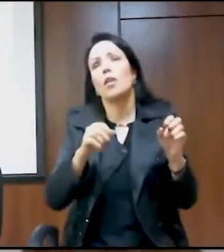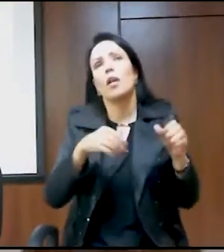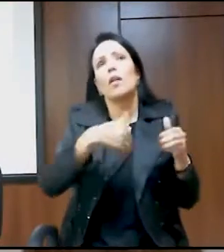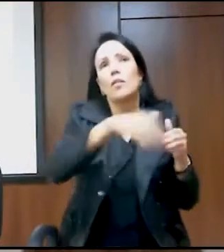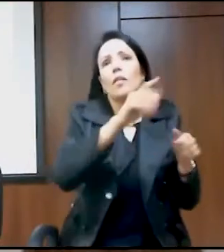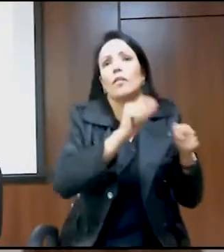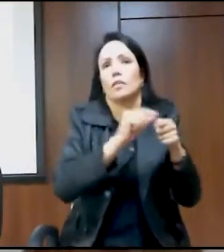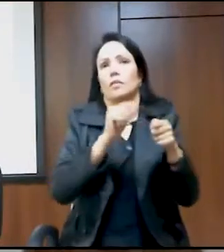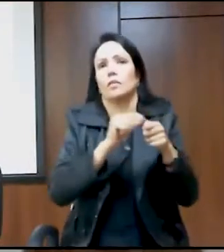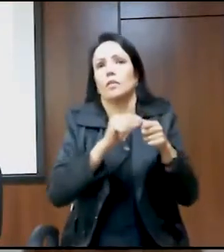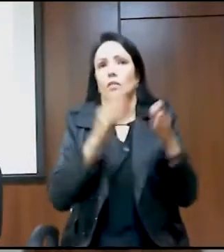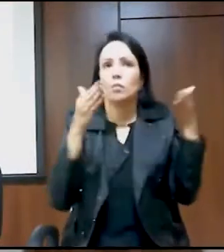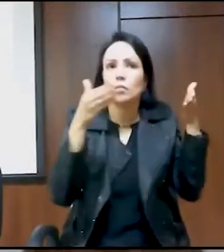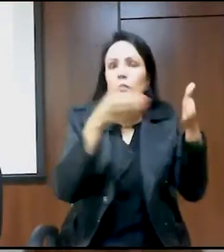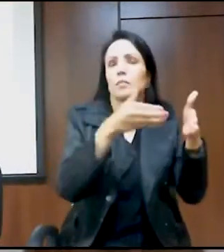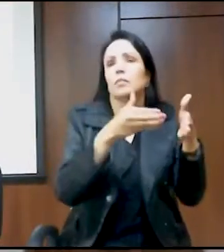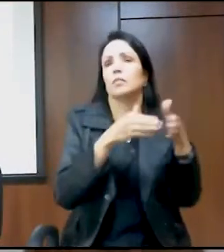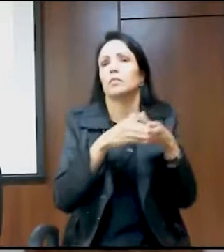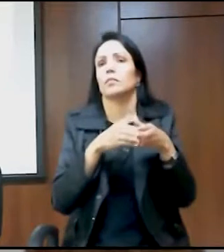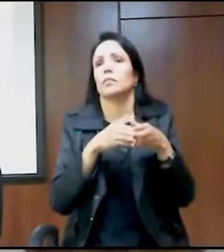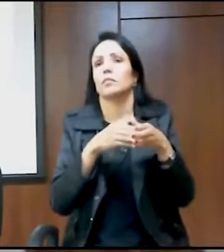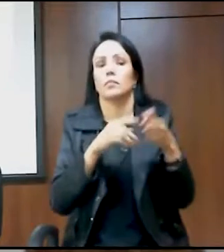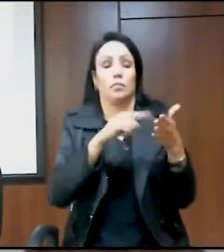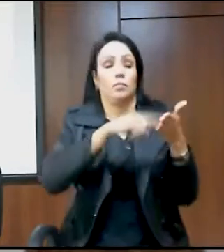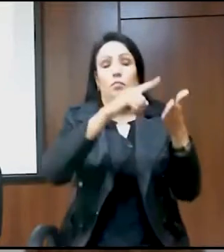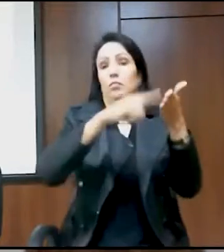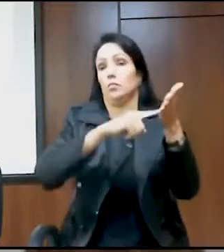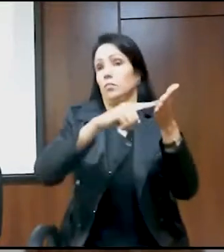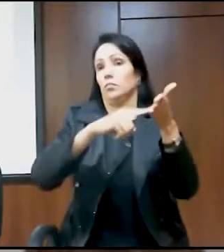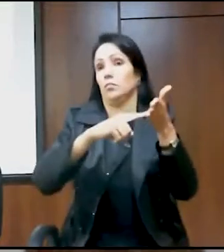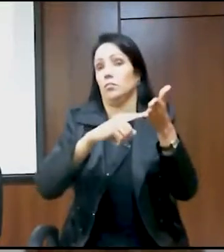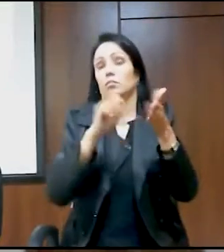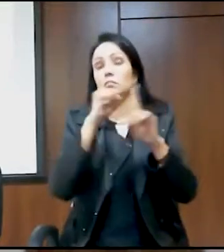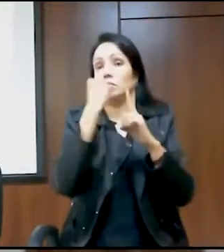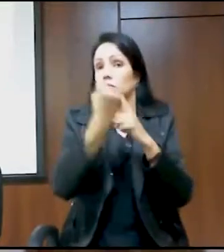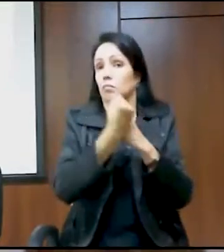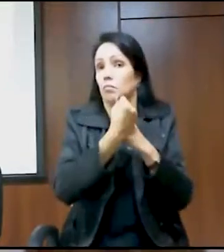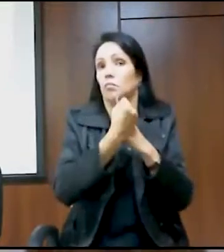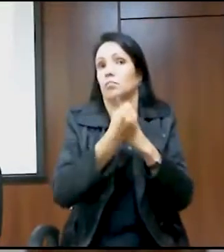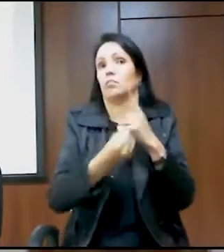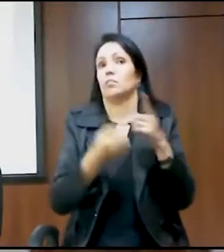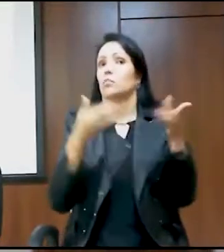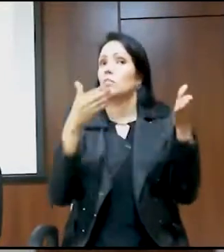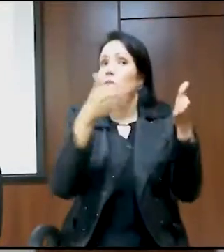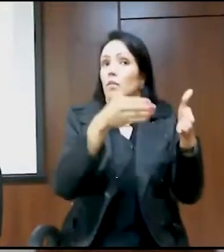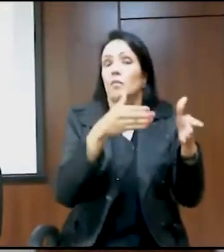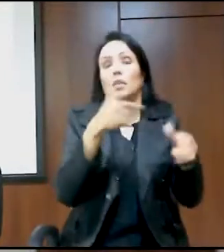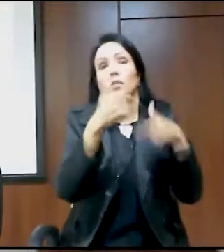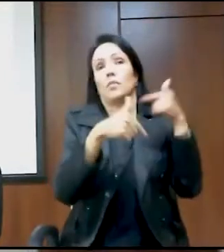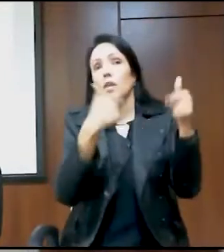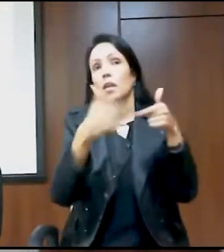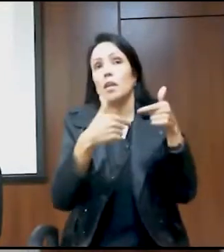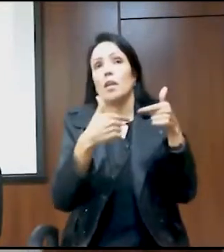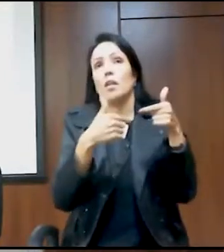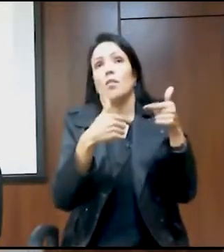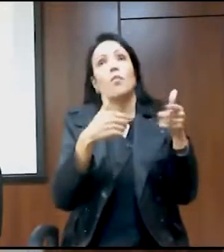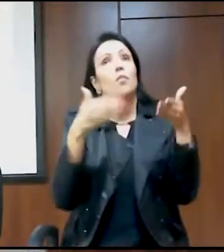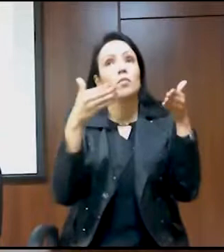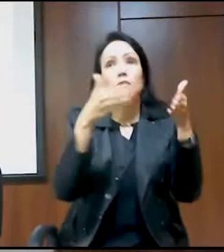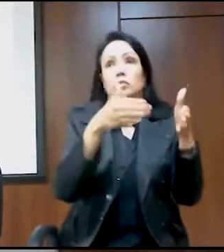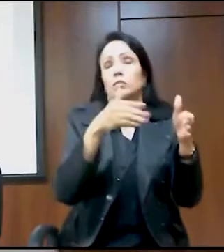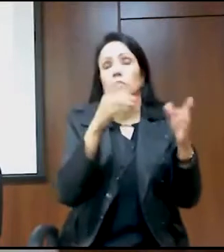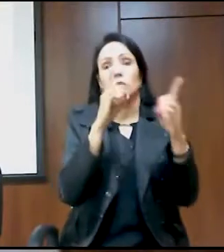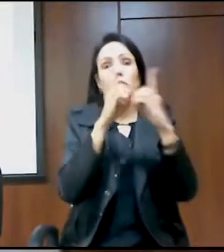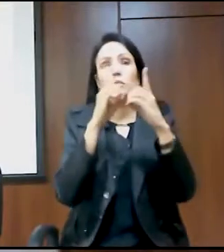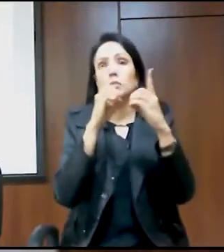para objetivar, por exemplo, indicadores sociais, para objetivar serviços, critérios de atendimento,